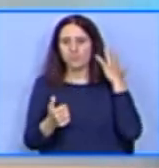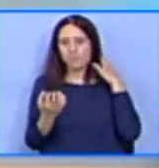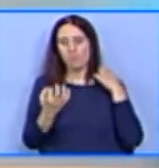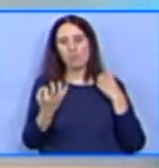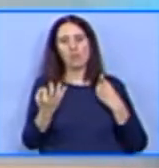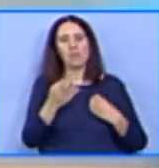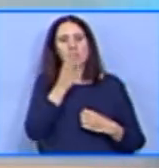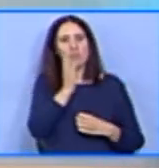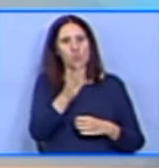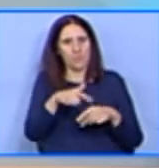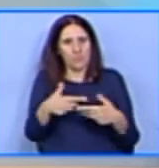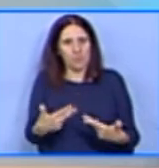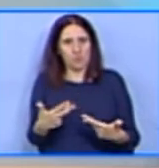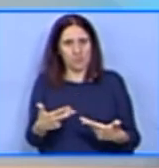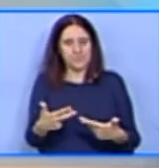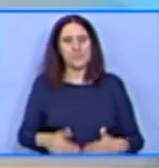é referido agora exatamente.